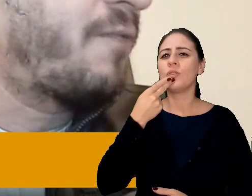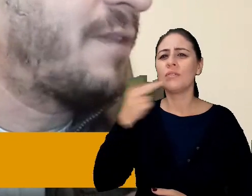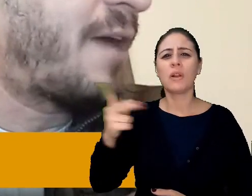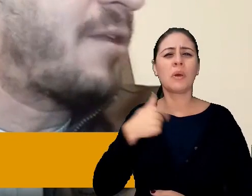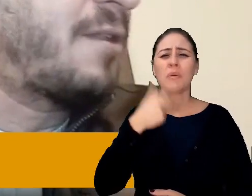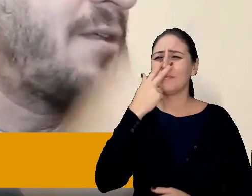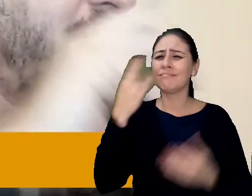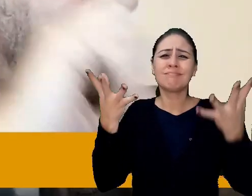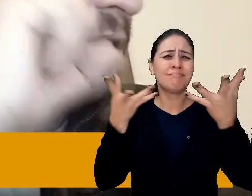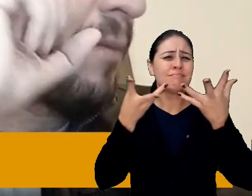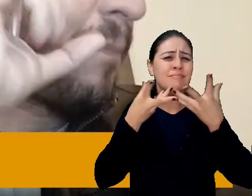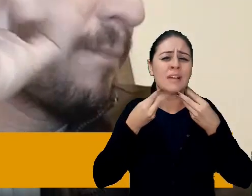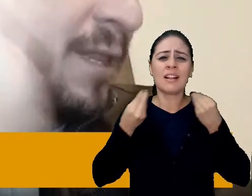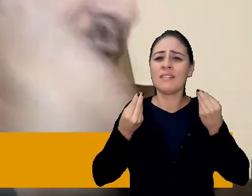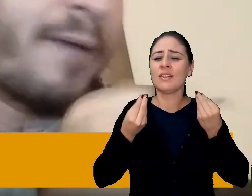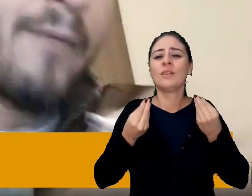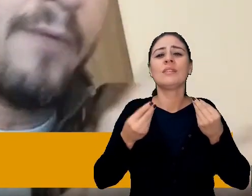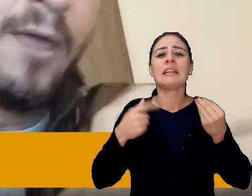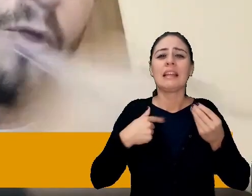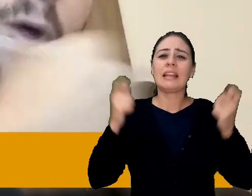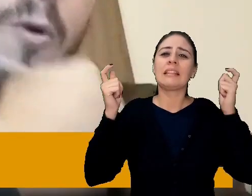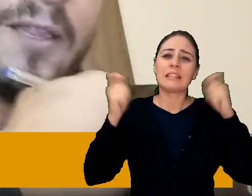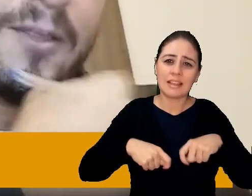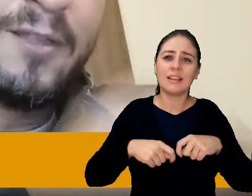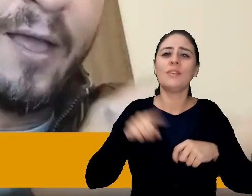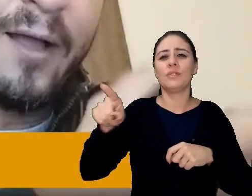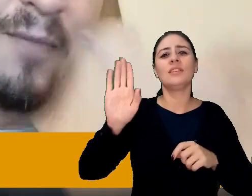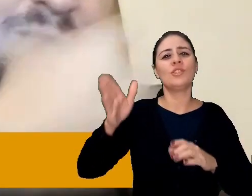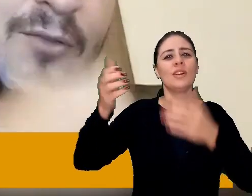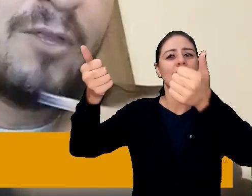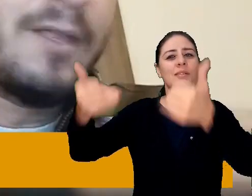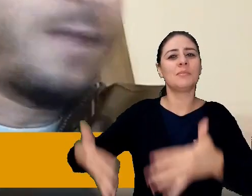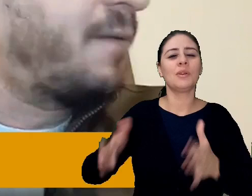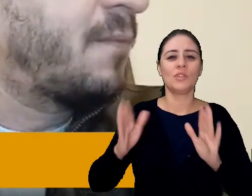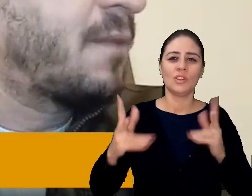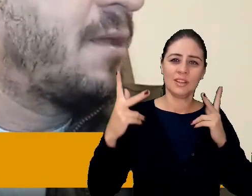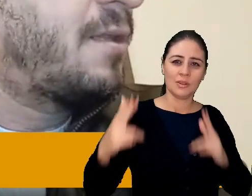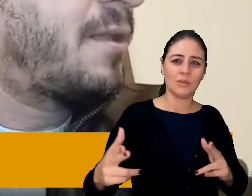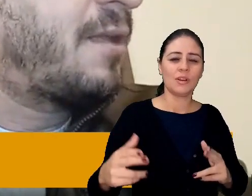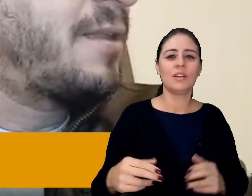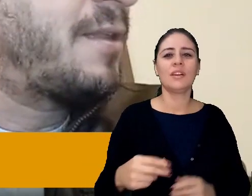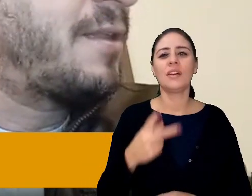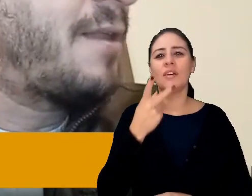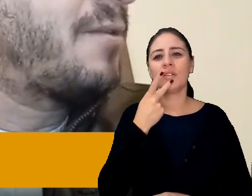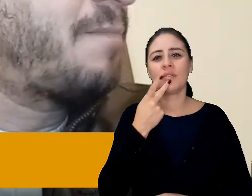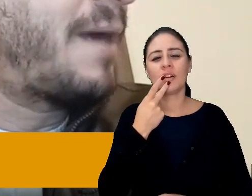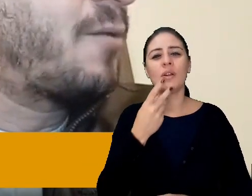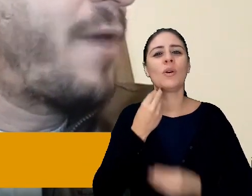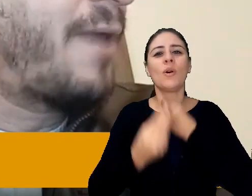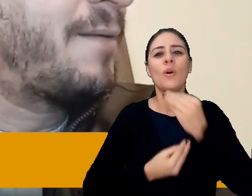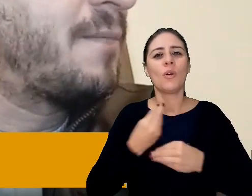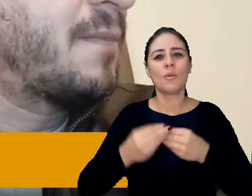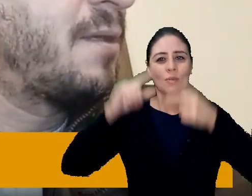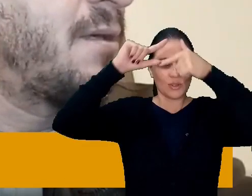ficou fantástico, assim, e que retoma algumas questões que a Camila discutiu até aqui. Que diz assim: a ancestralidade não se paga